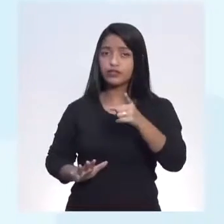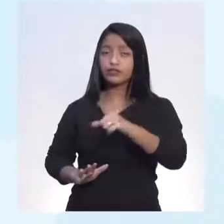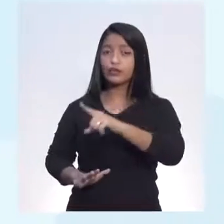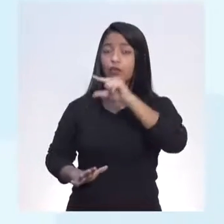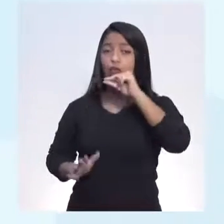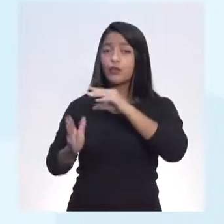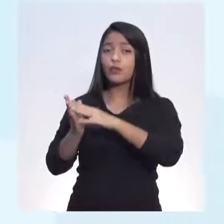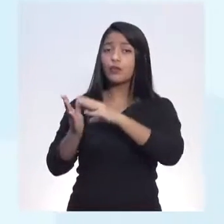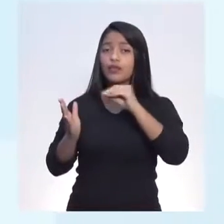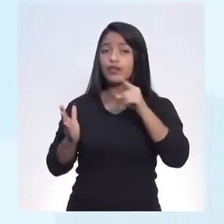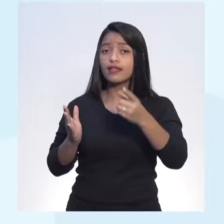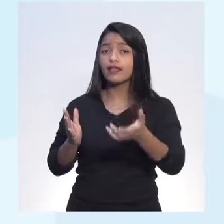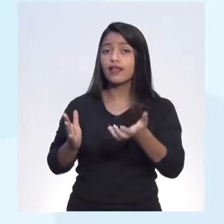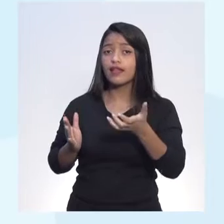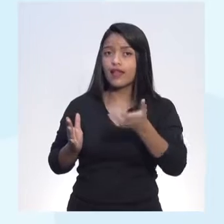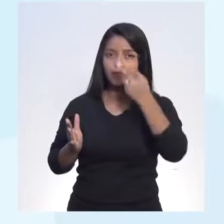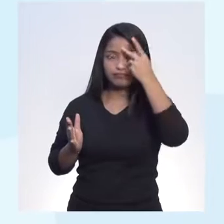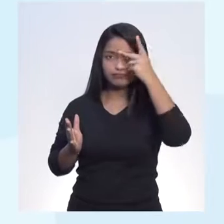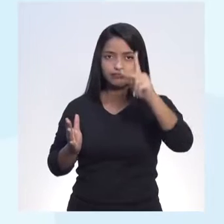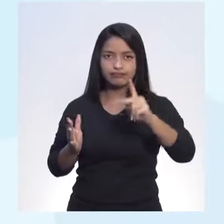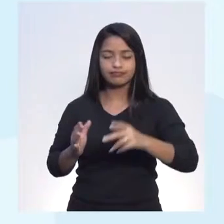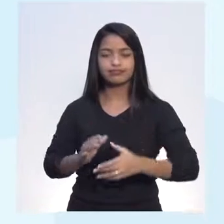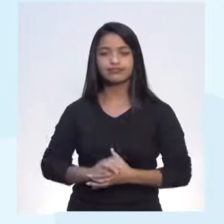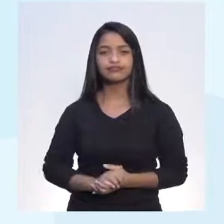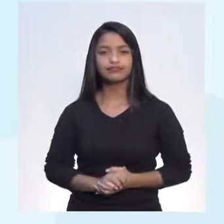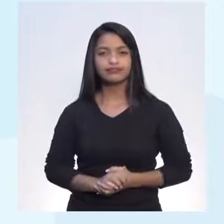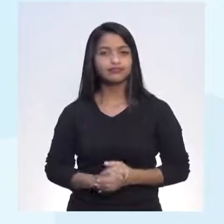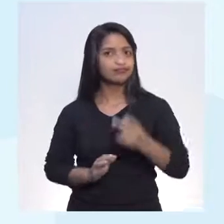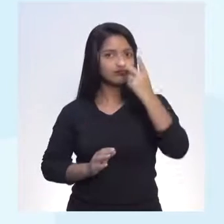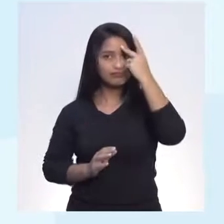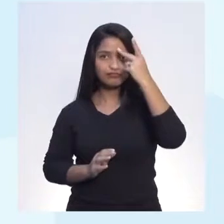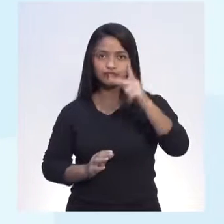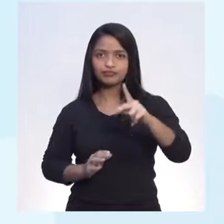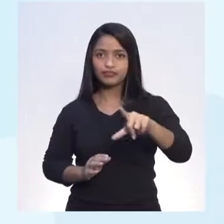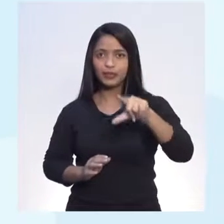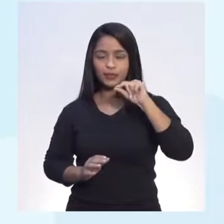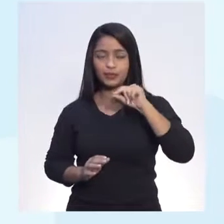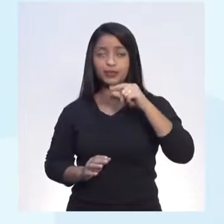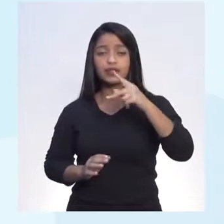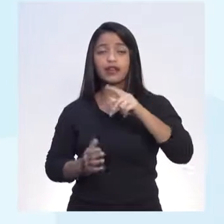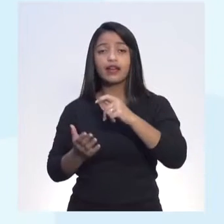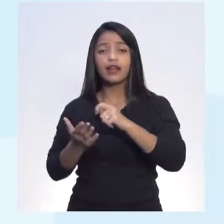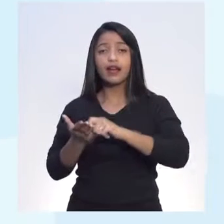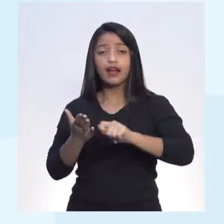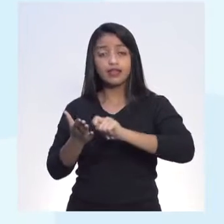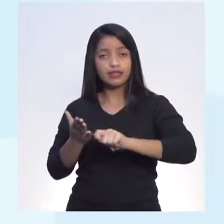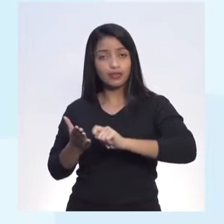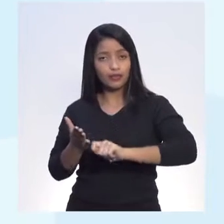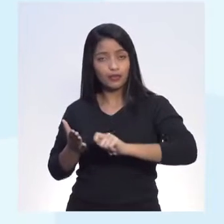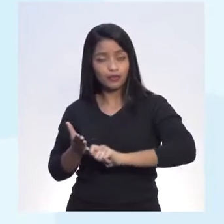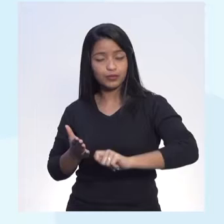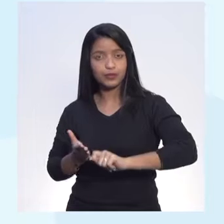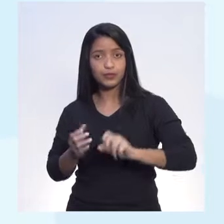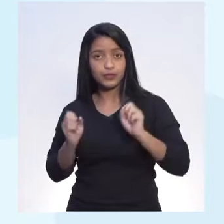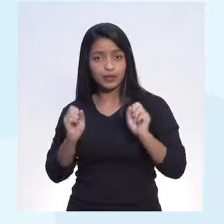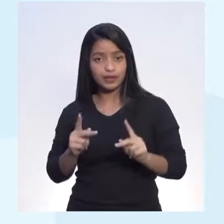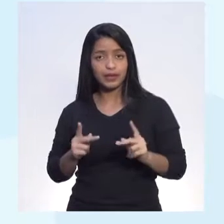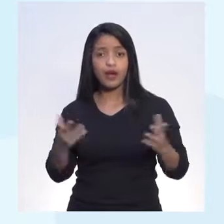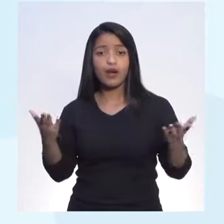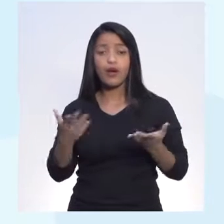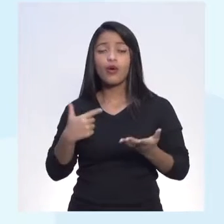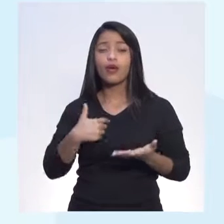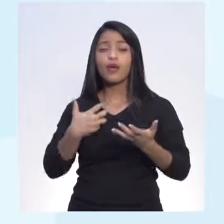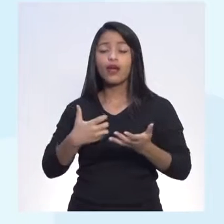Legal. Façam no modelo que vocês quiserem. Critério de vocês. Deixem anotado no caderno o que vocês acharem mais fácil. Então, eu quero a